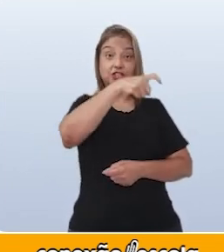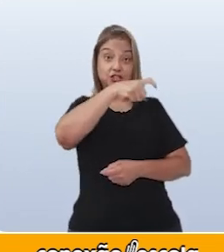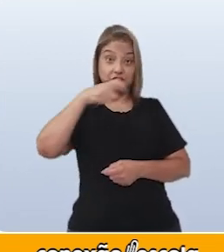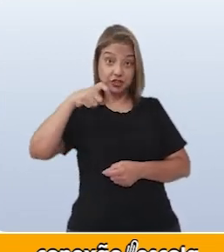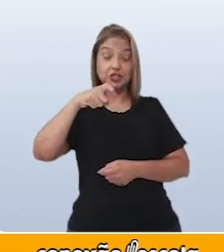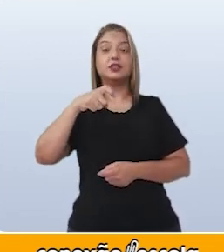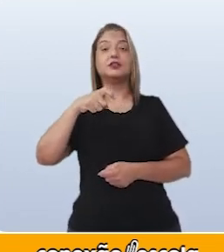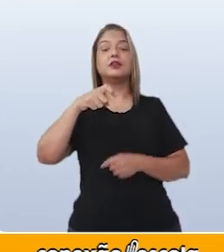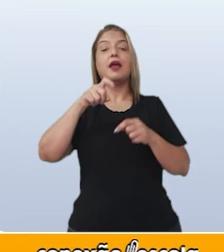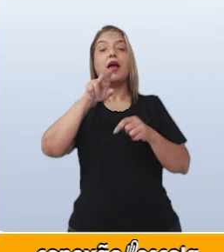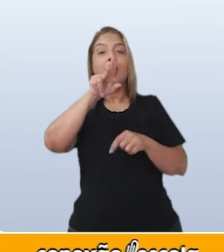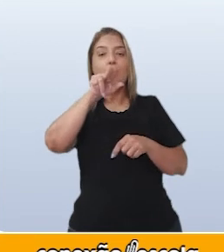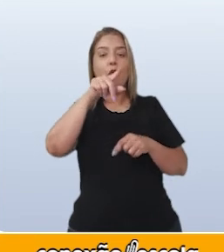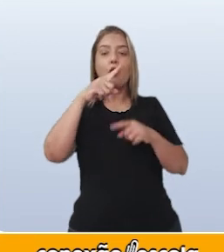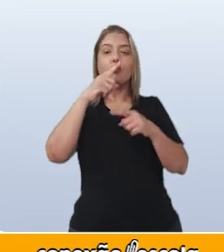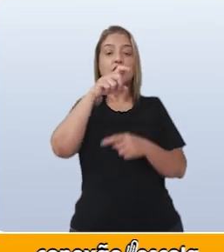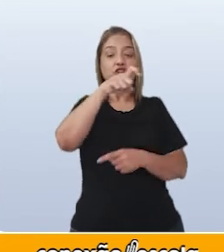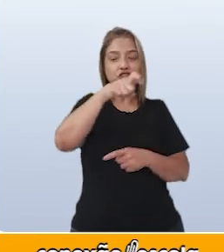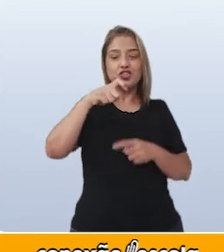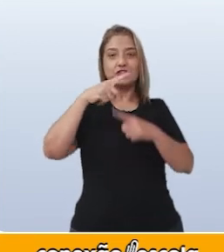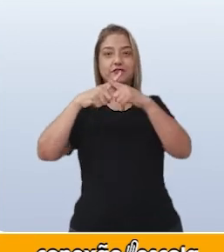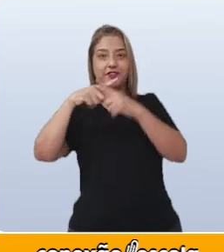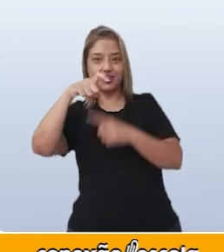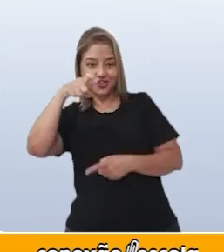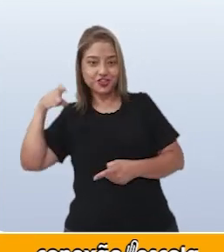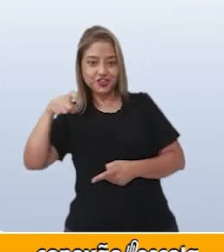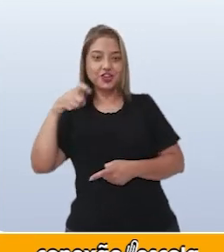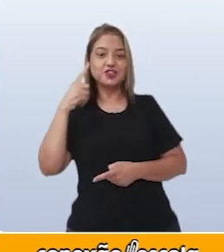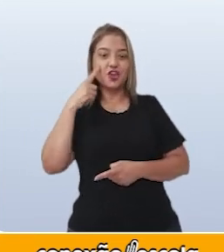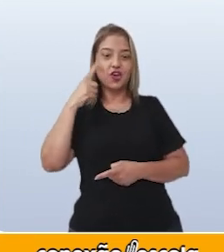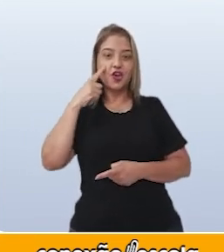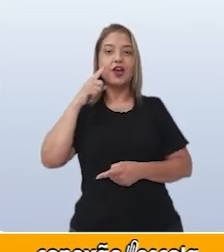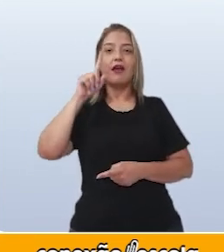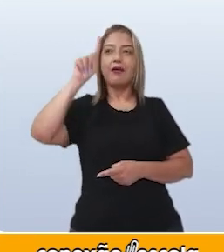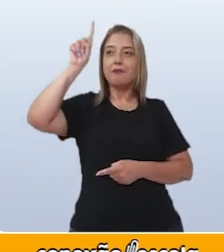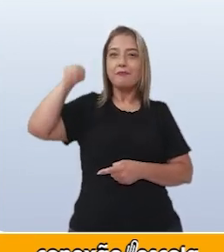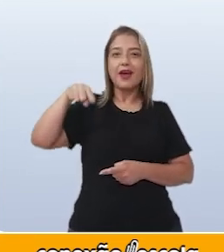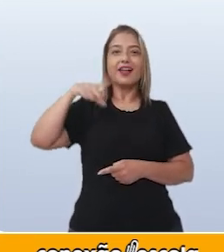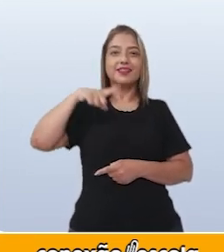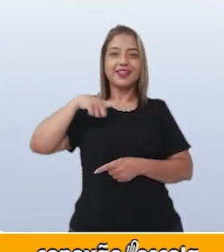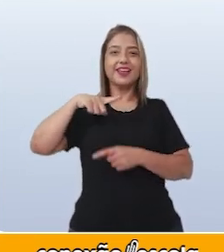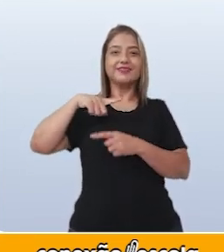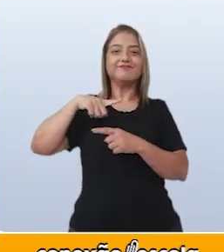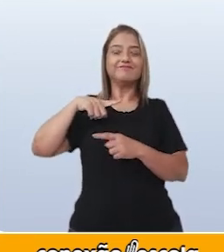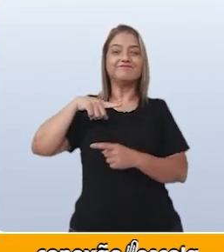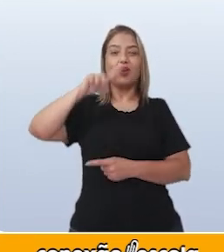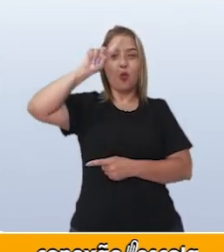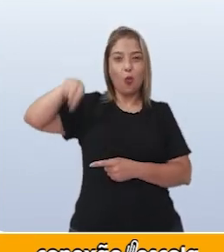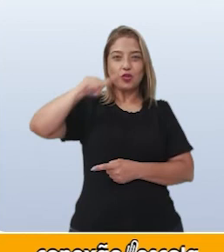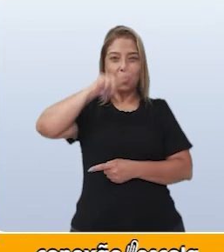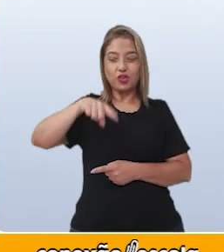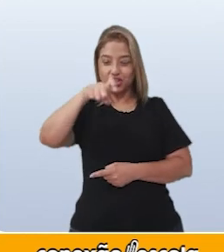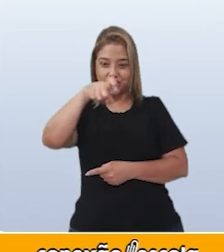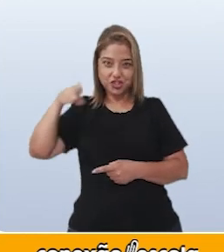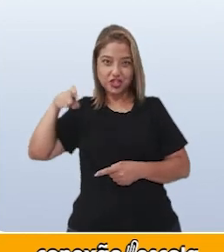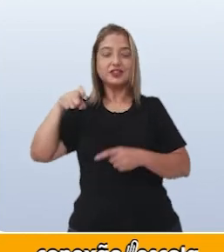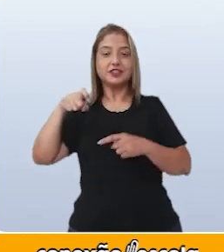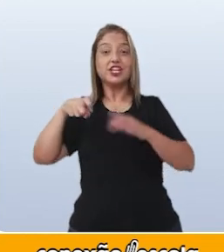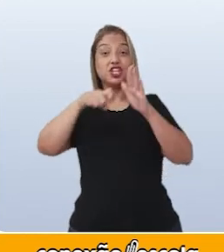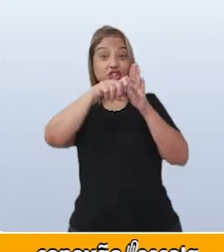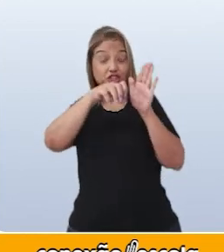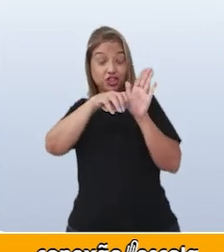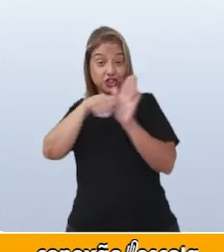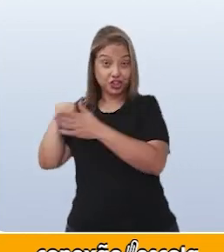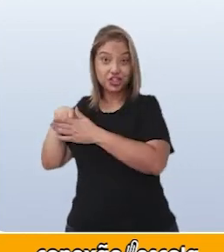x. Simplificando x por x, sobrou apenas o 3x. Coloquei aqui. Da